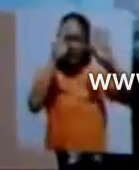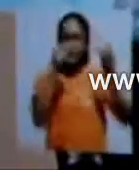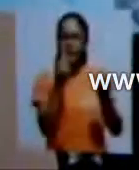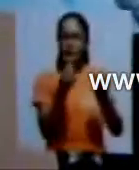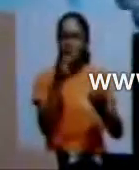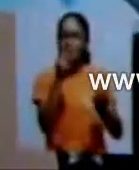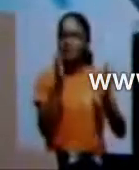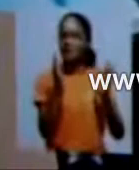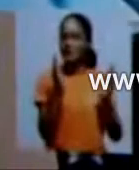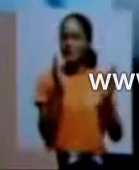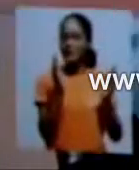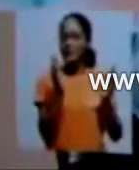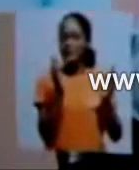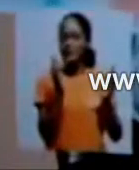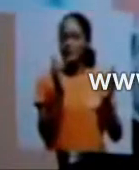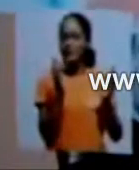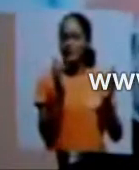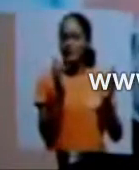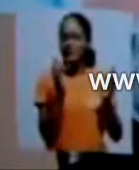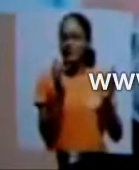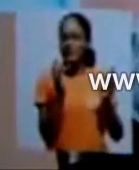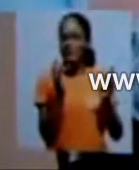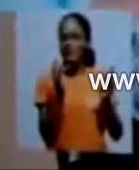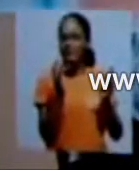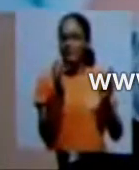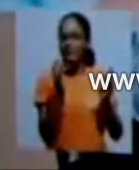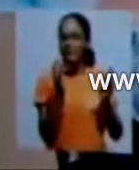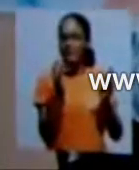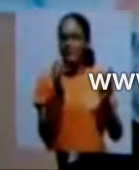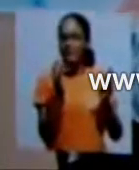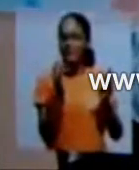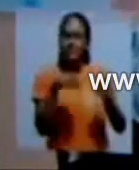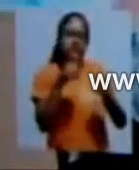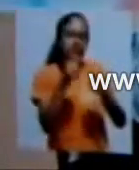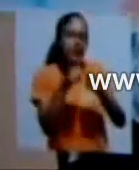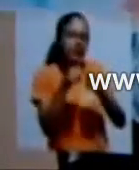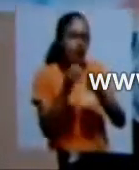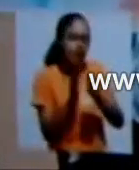sem aparentemente ninguém vendo, dá de colocar do céu?